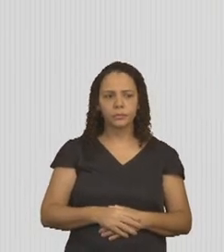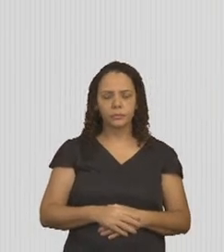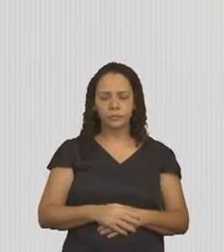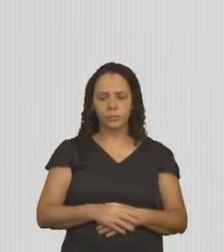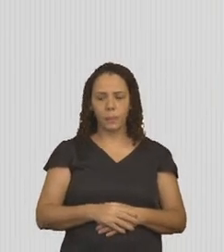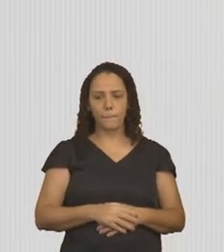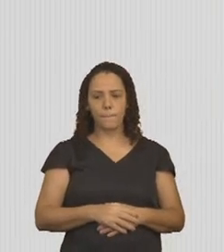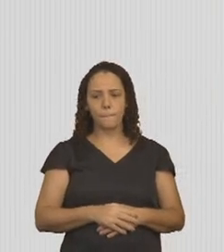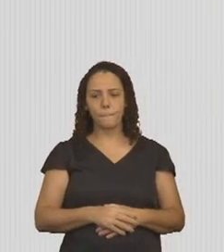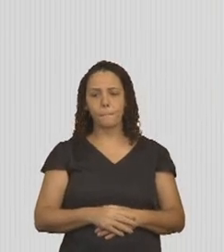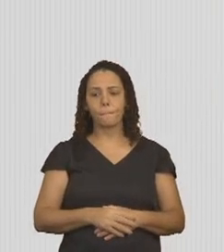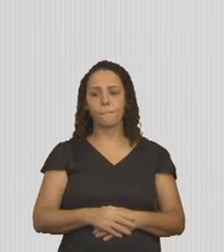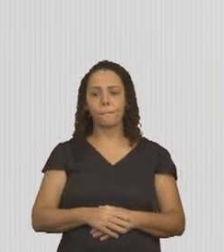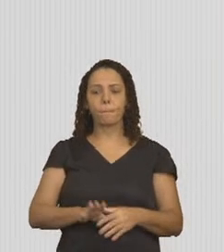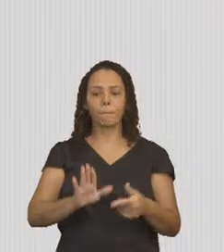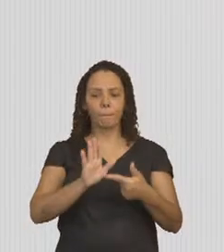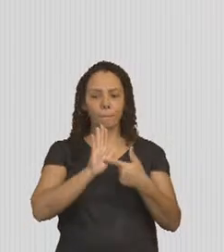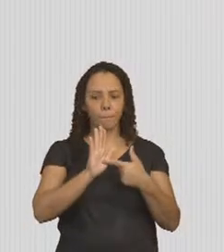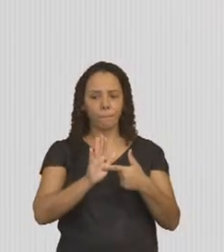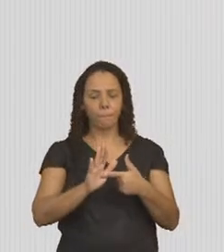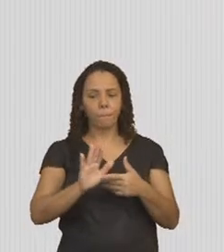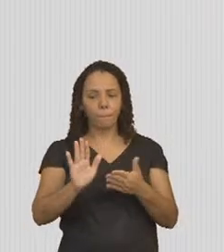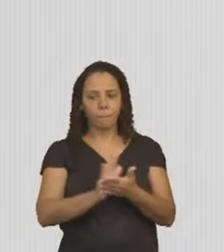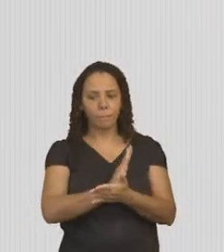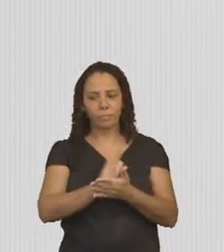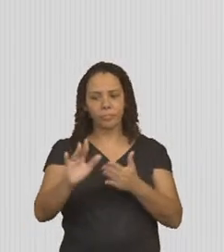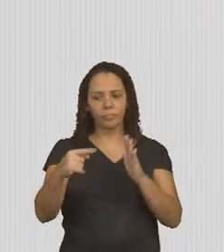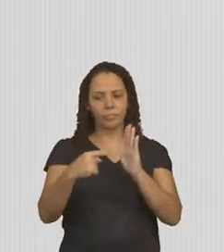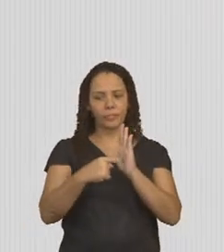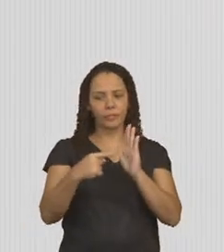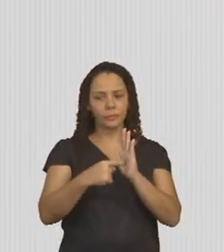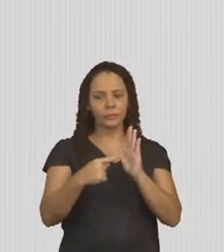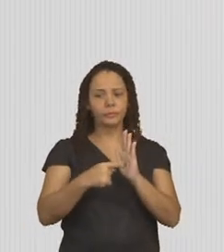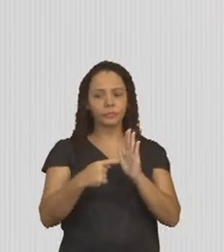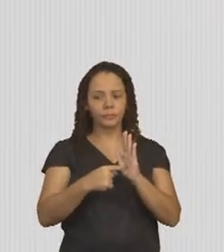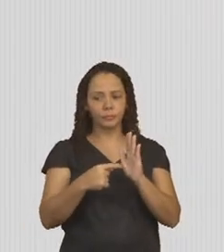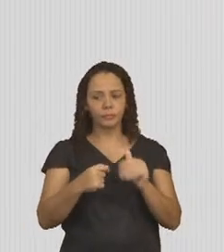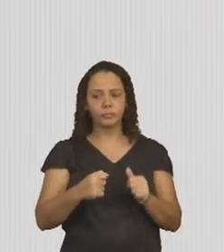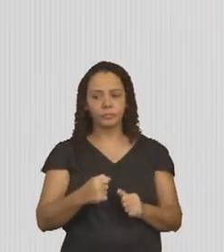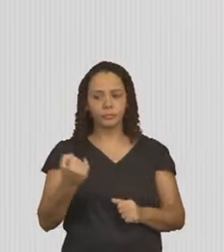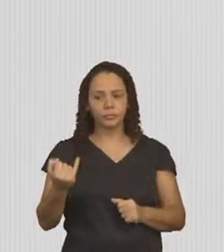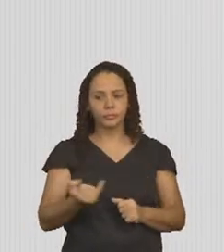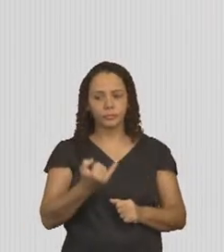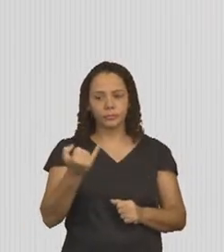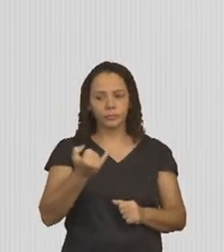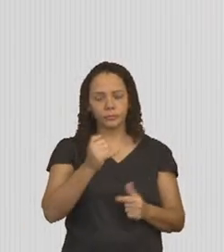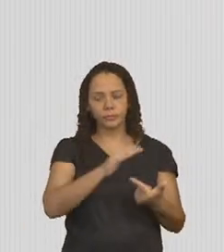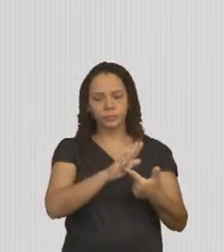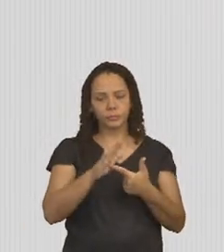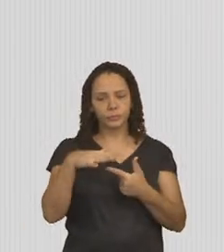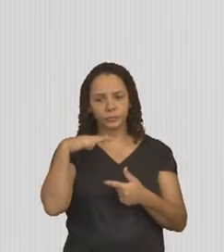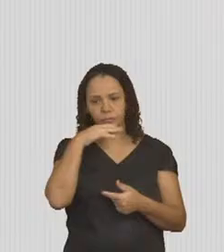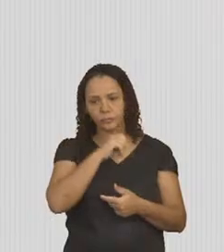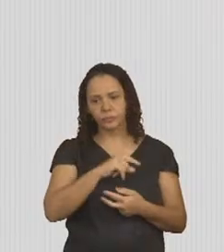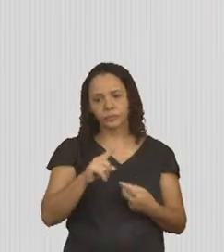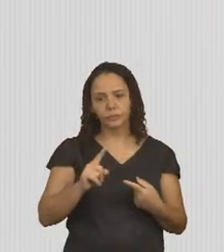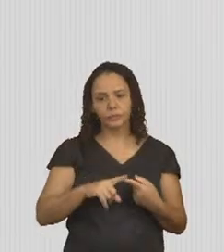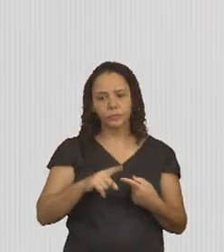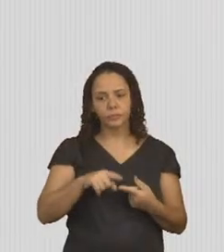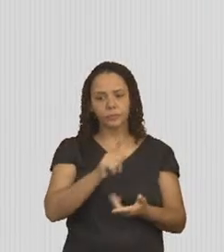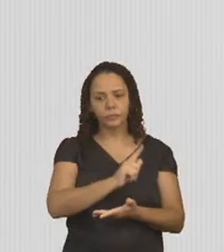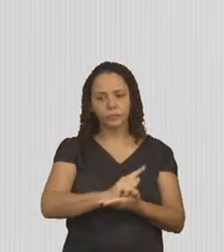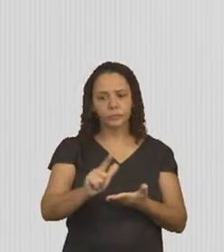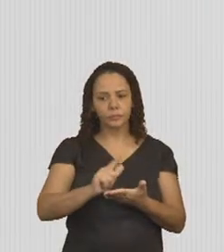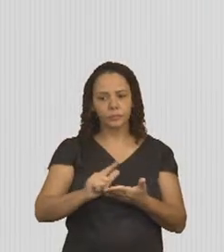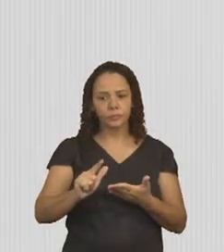Especificamente sobre zeladoria, a gente destacou aqui algumas denúncias que a gente acha que são representativas, e eu vou passar com vocês rapidamente. Capina e limpeza no